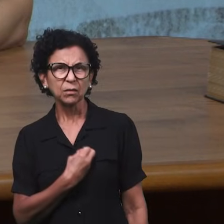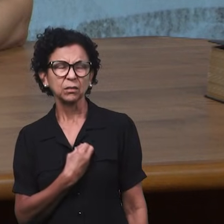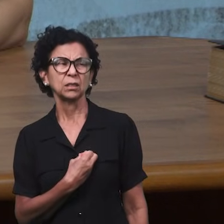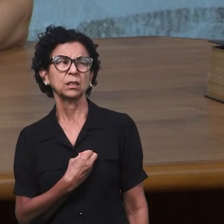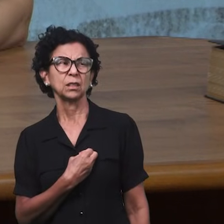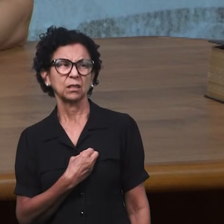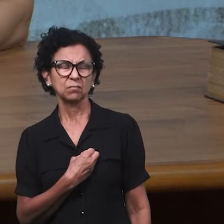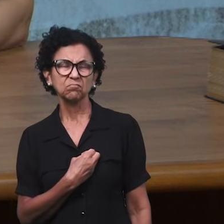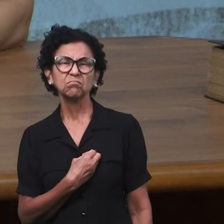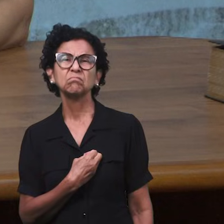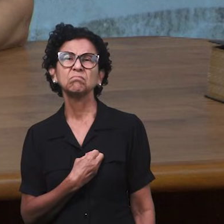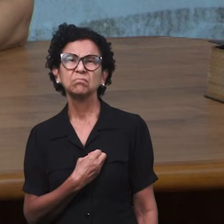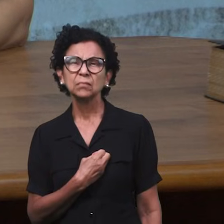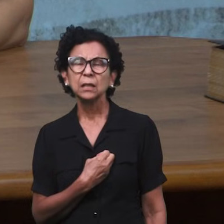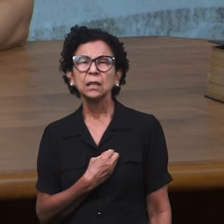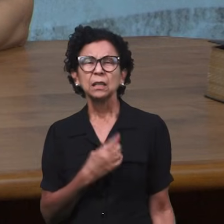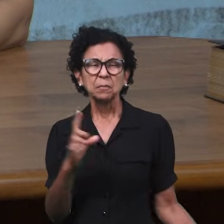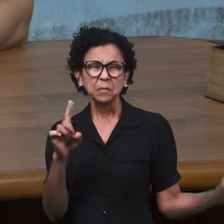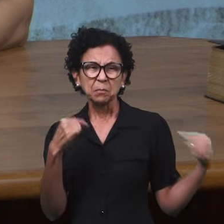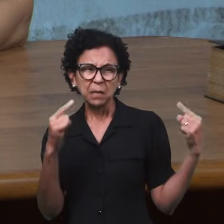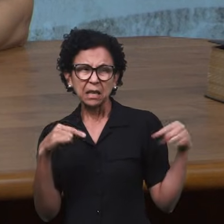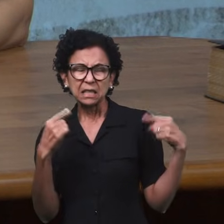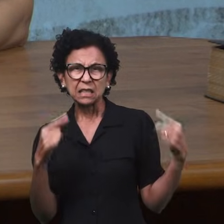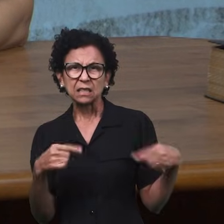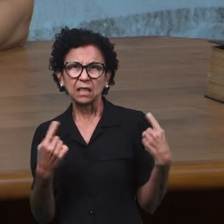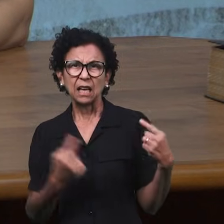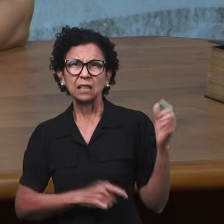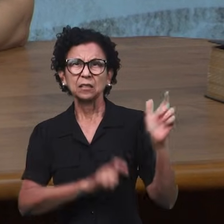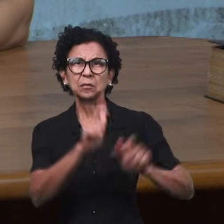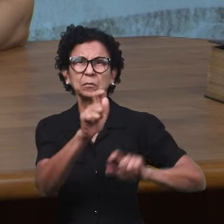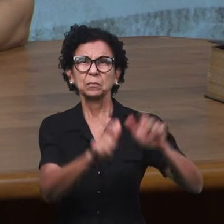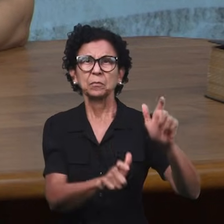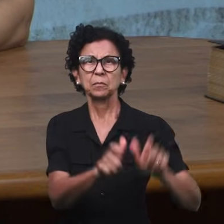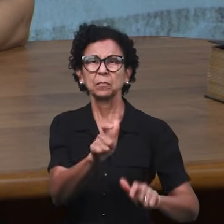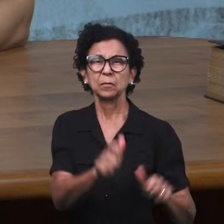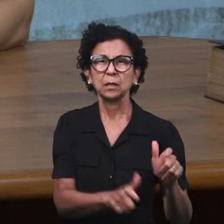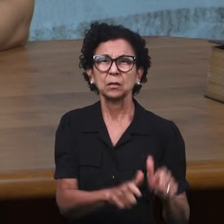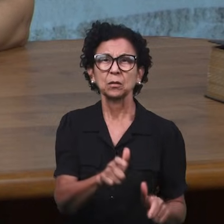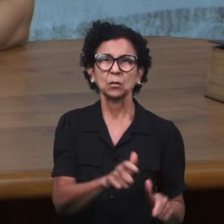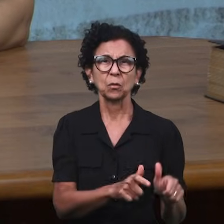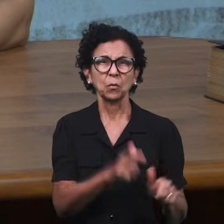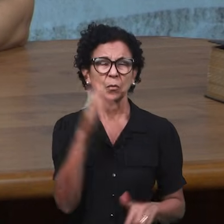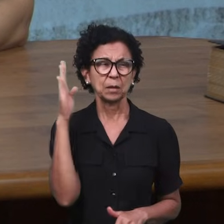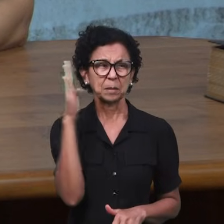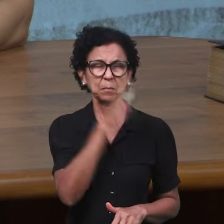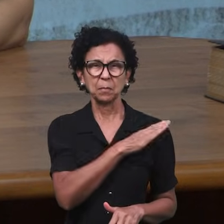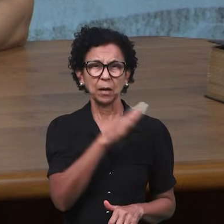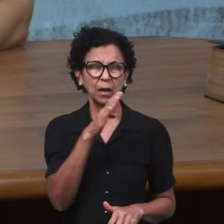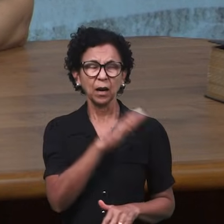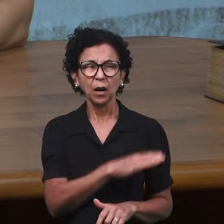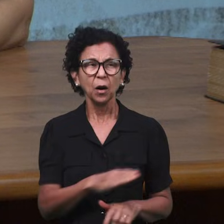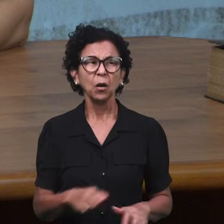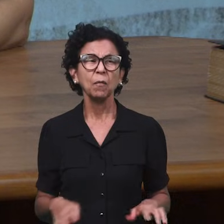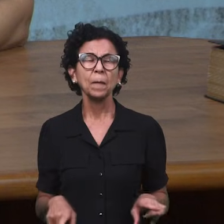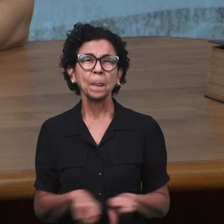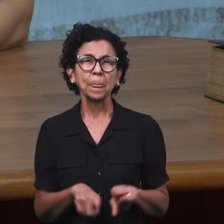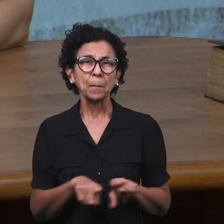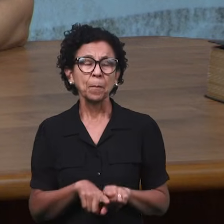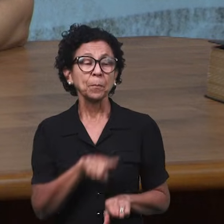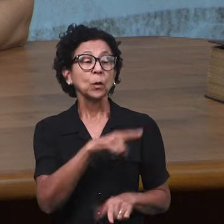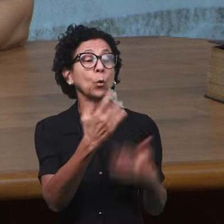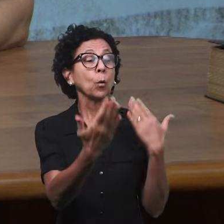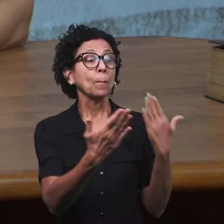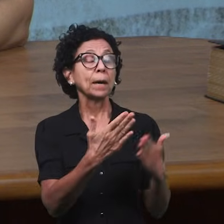assolação. Sobrevieram-me pavores, como vento perseguem a minha honra e como